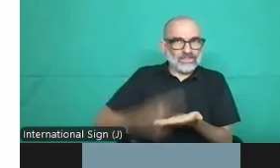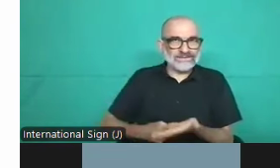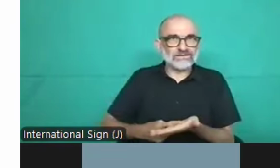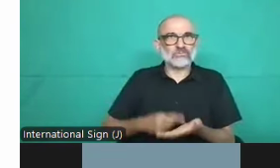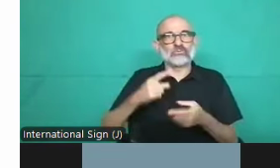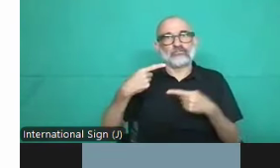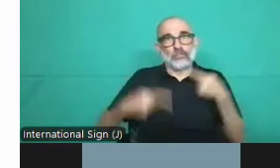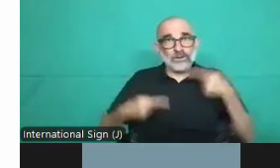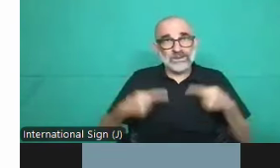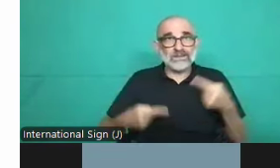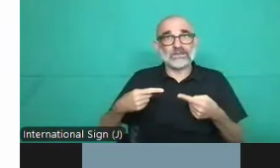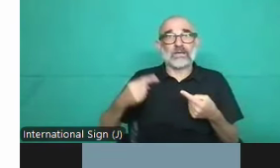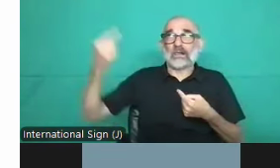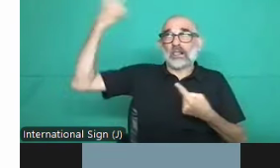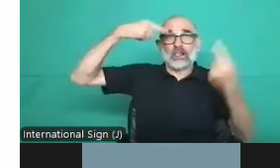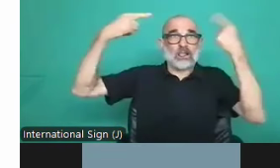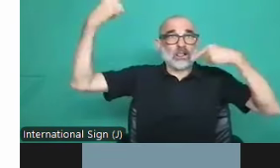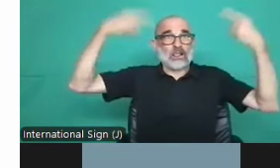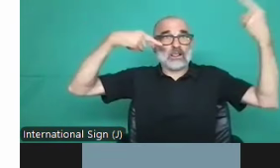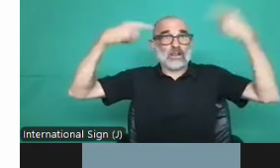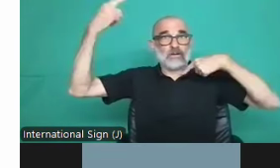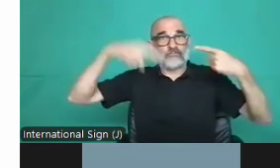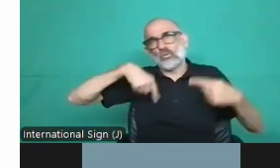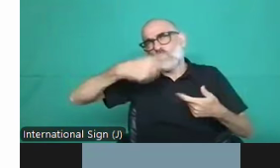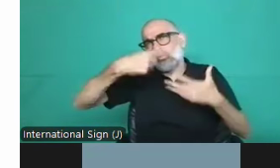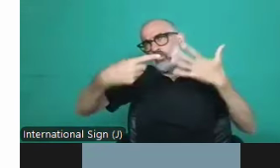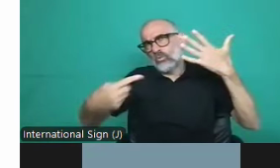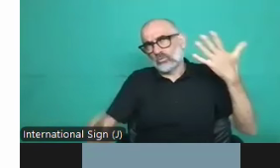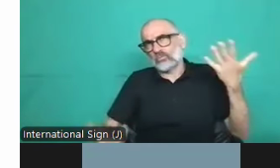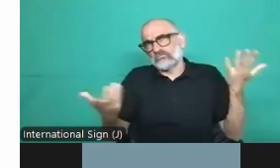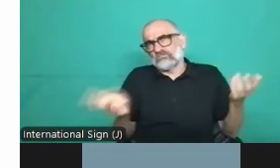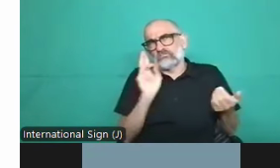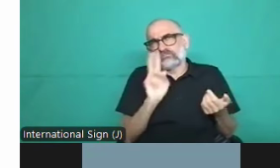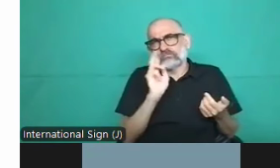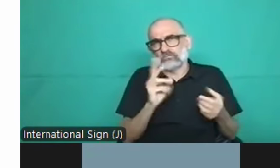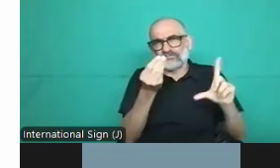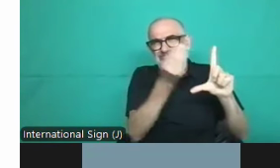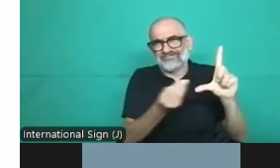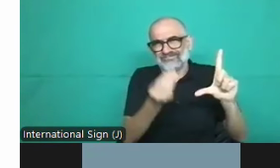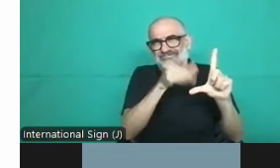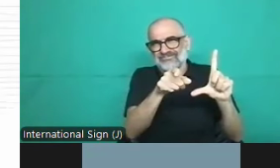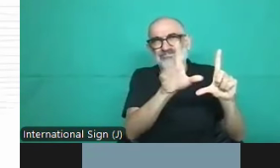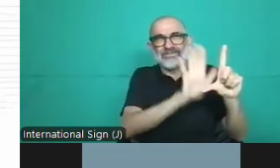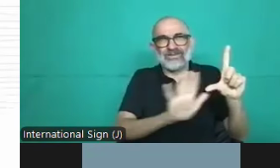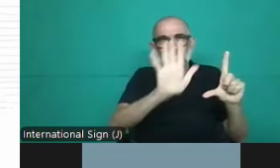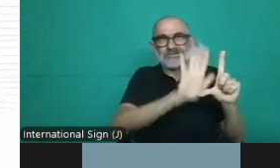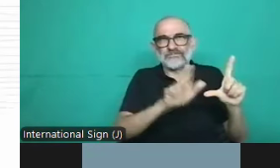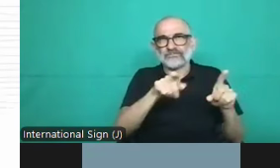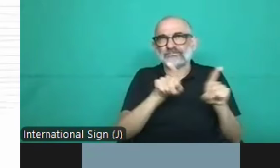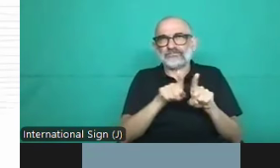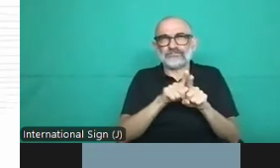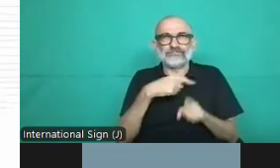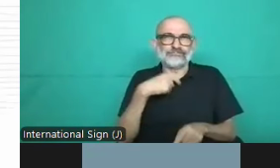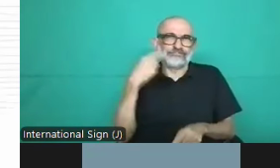esse este burnout, estrés ou laboral que sufren los esse trabajadores de salud estresse se ve do reflejado incluso trabalho en sus familias. que as pessoas